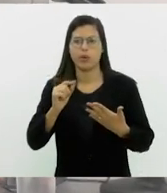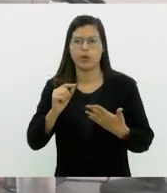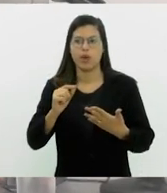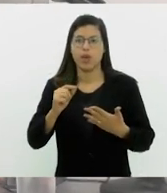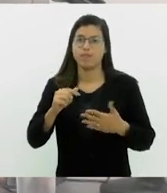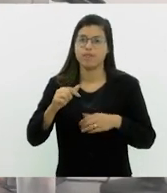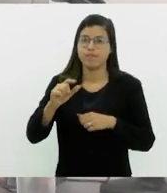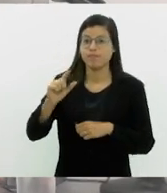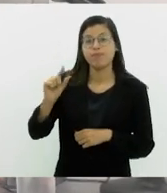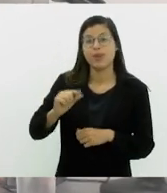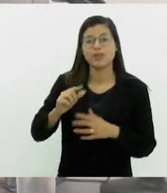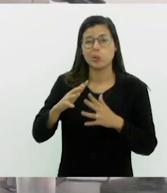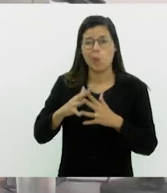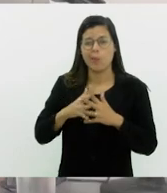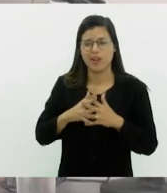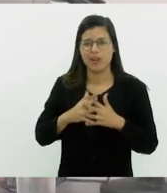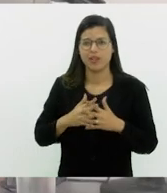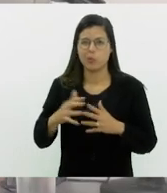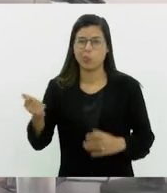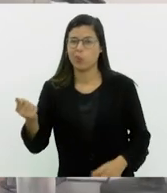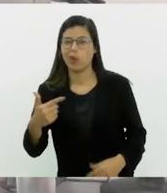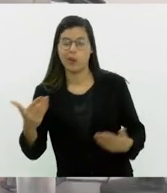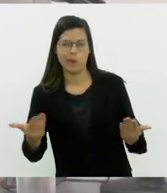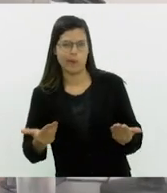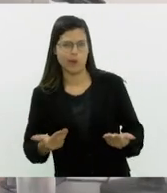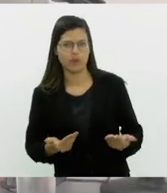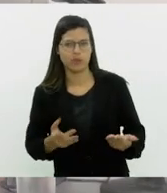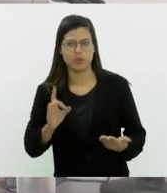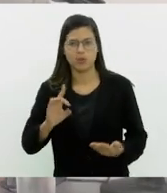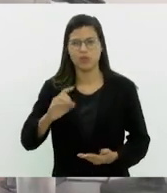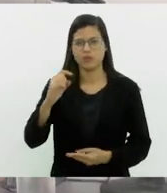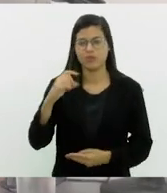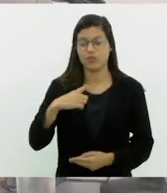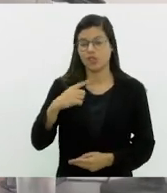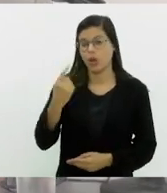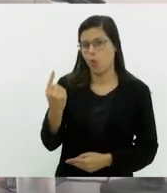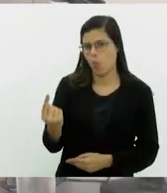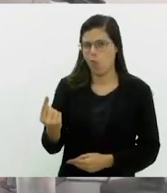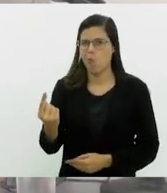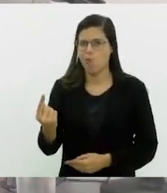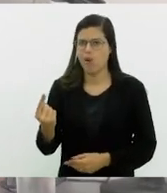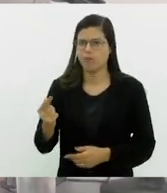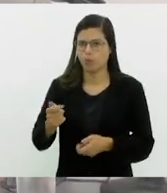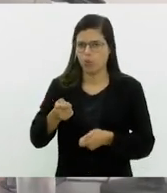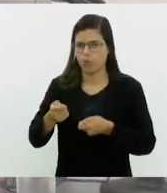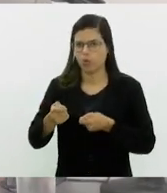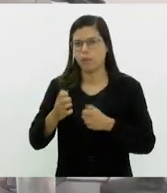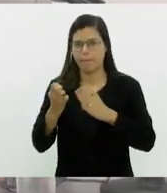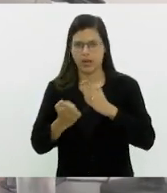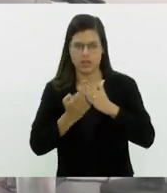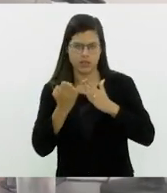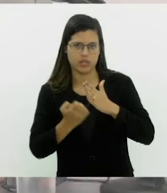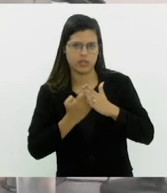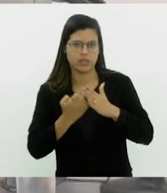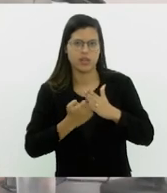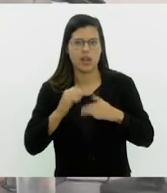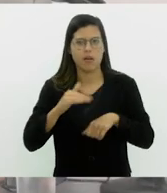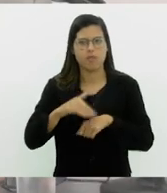que a de hoje, porque tinha basicamente uma operadora. Era bem mais simples. Então, no primeiro momento,